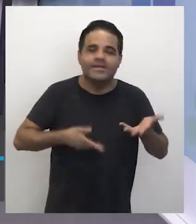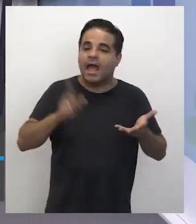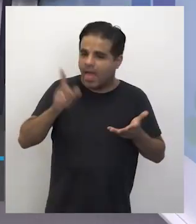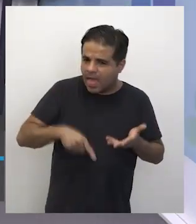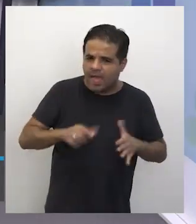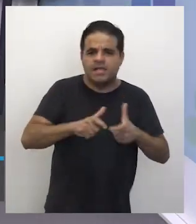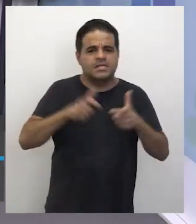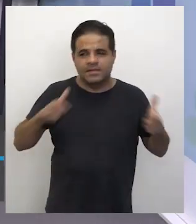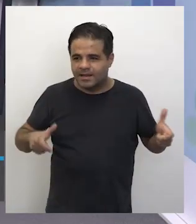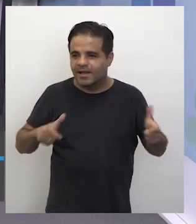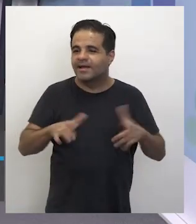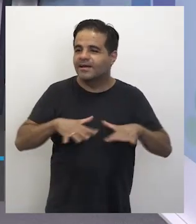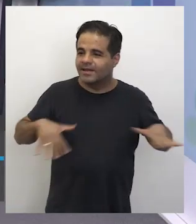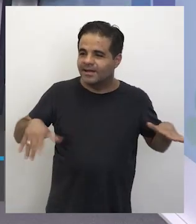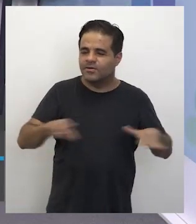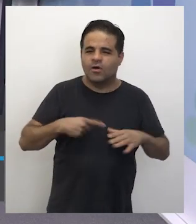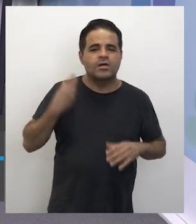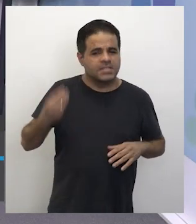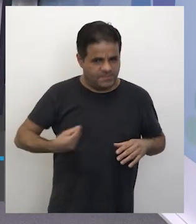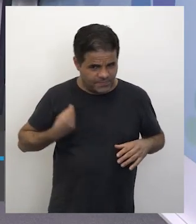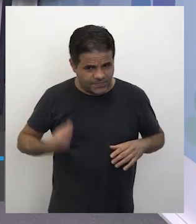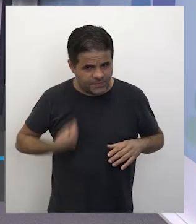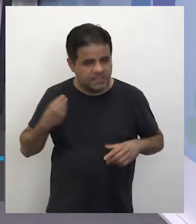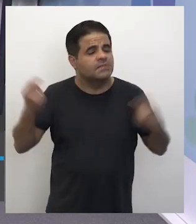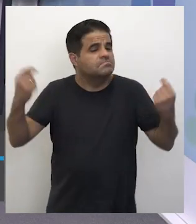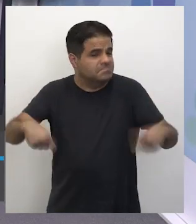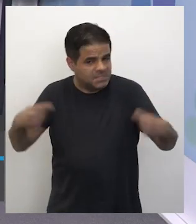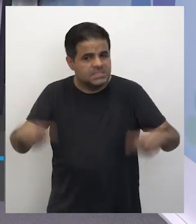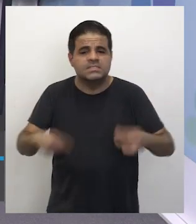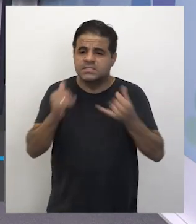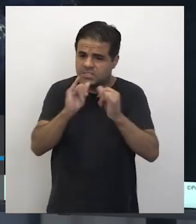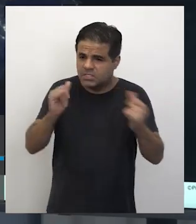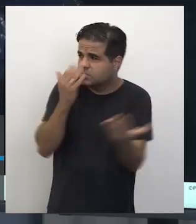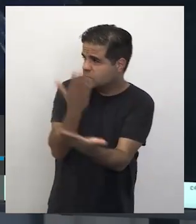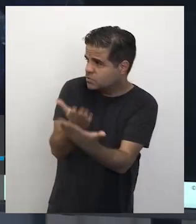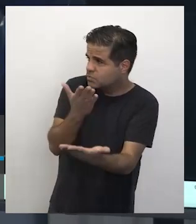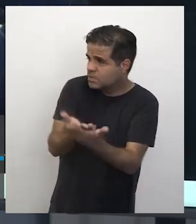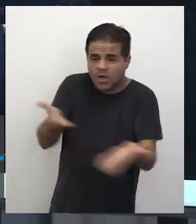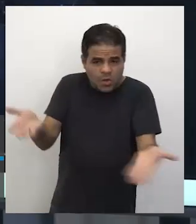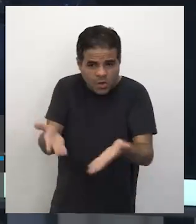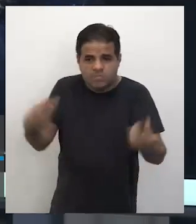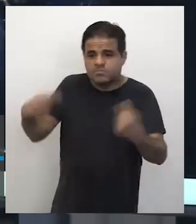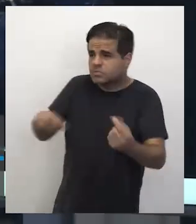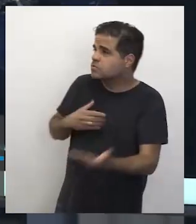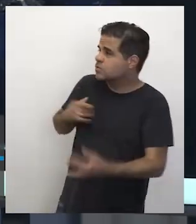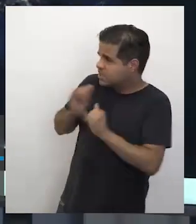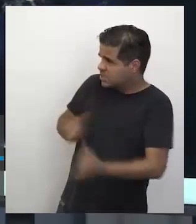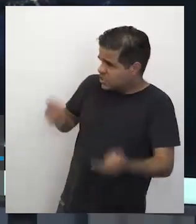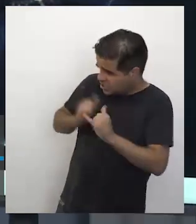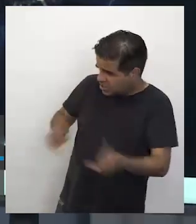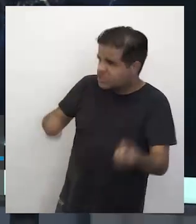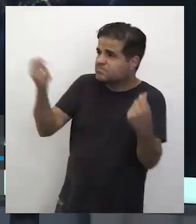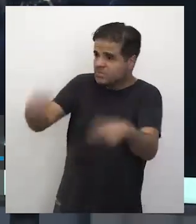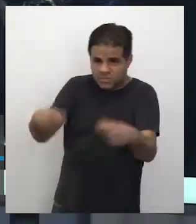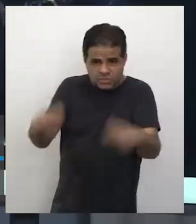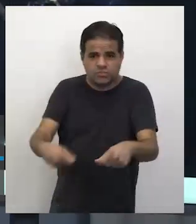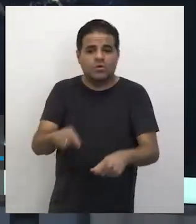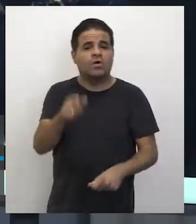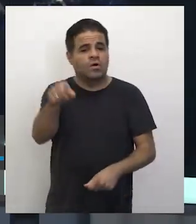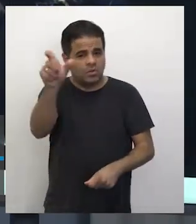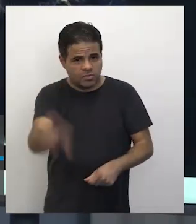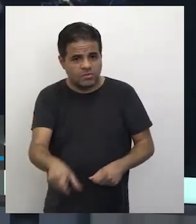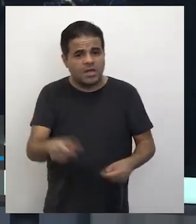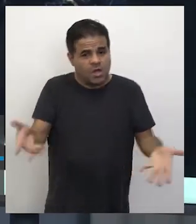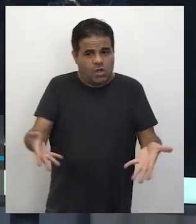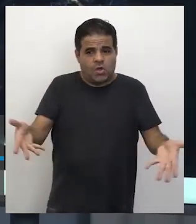em aqui. geral, né, Giba, a nossa vida, a gente depende da energia elétrica. Para estudar hoje, você está precisando de energia elétrica, né? Hoje, você, principalmente